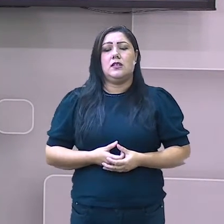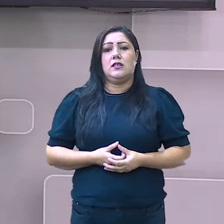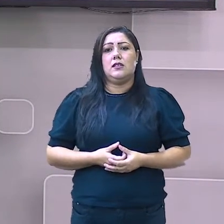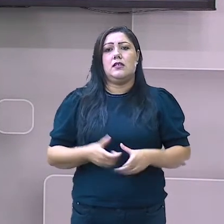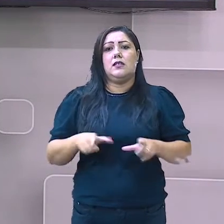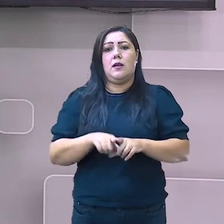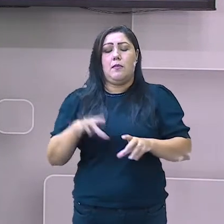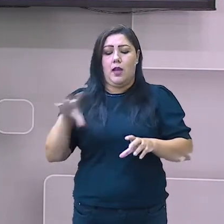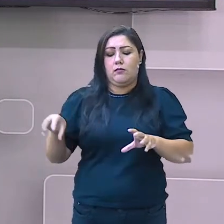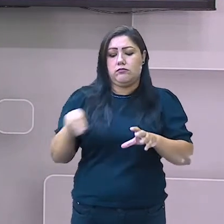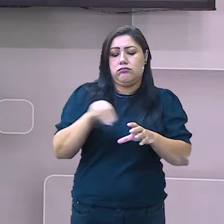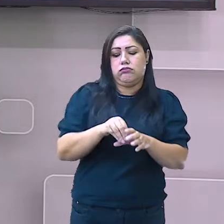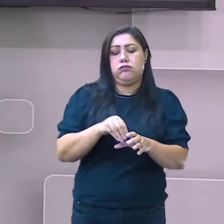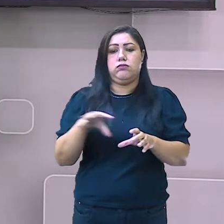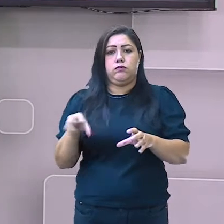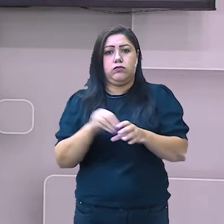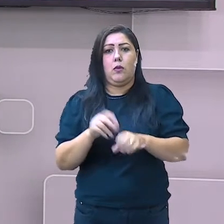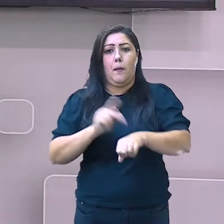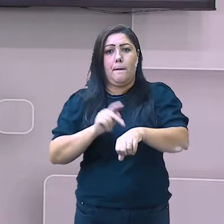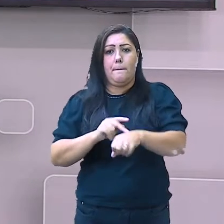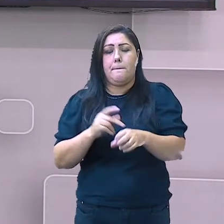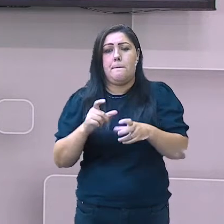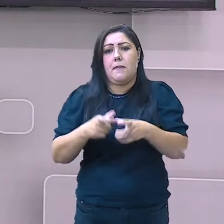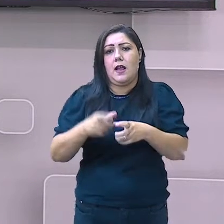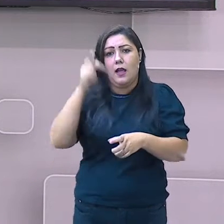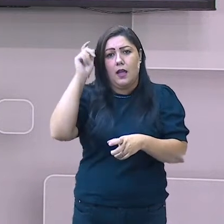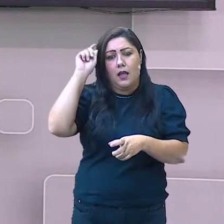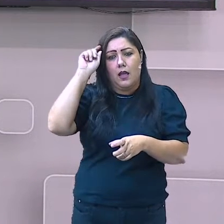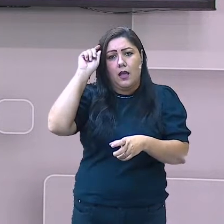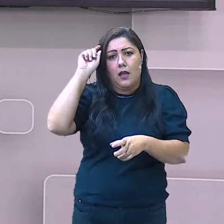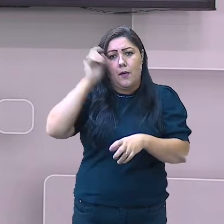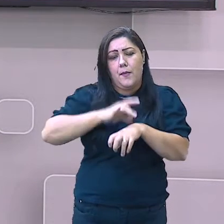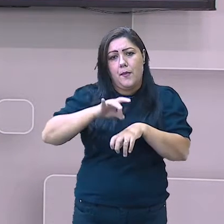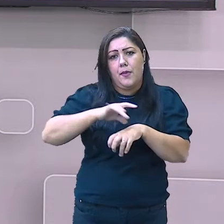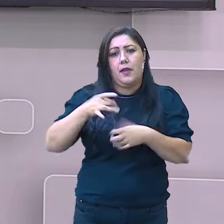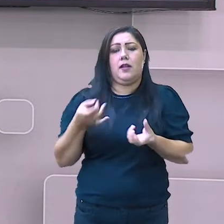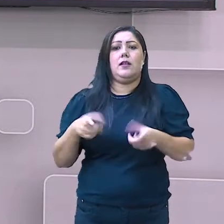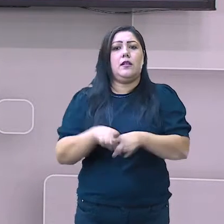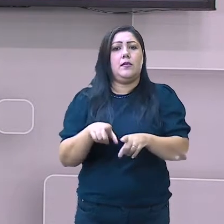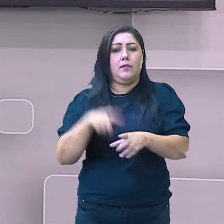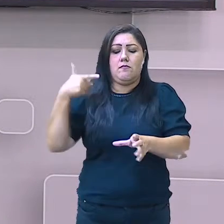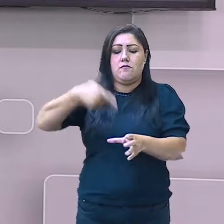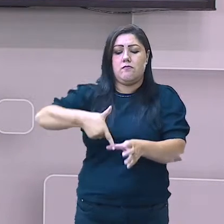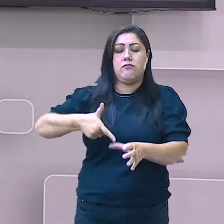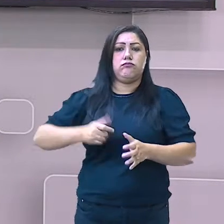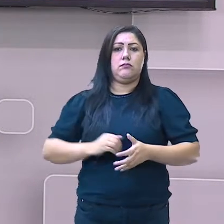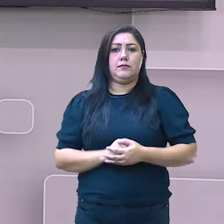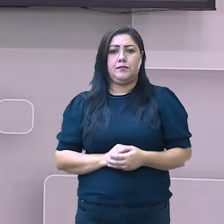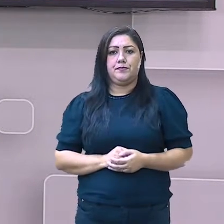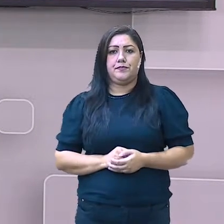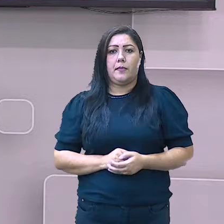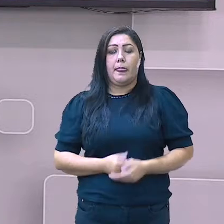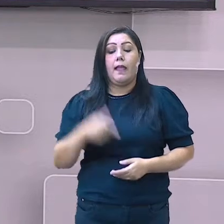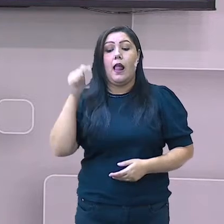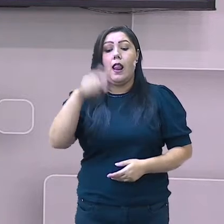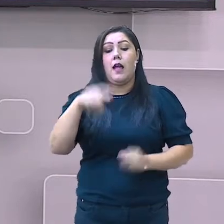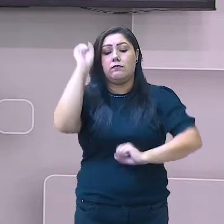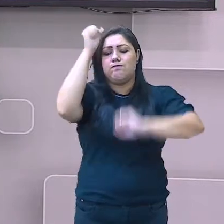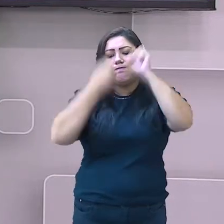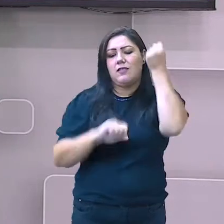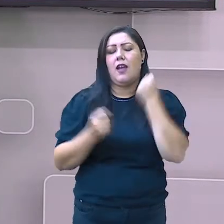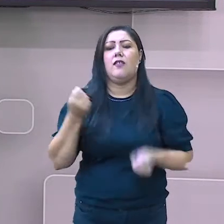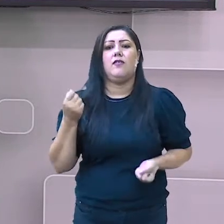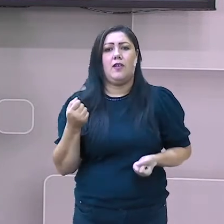ferro, carvão e petróleo. Nas fábricas, os operários eram submetidos a